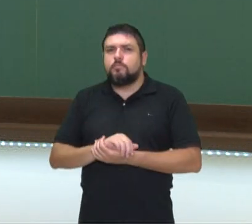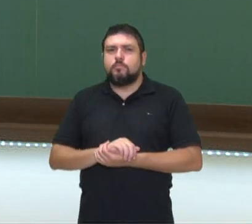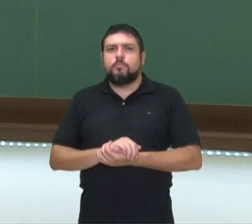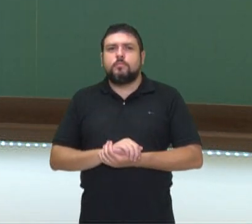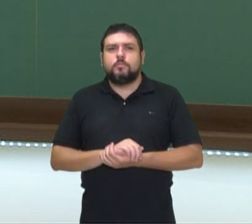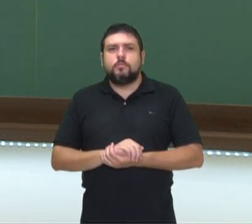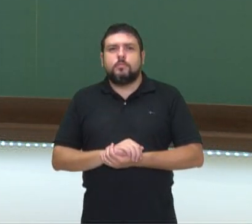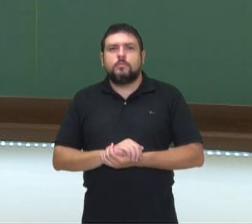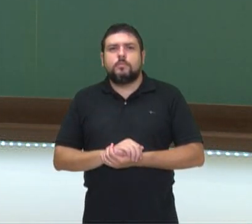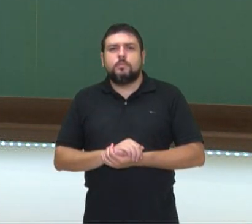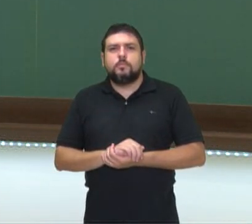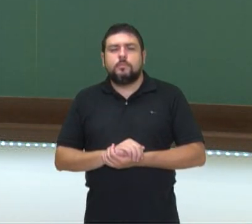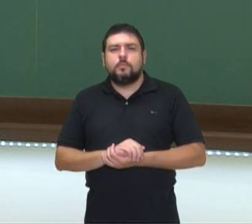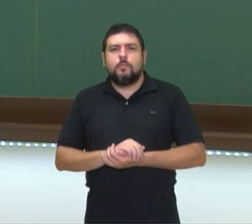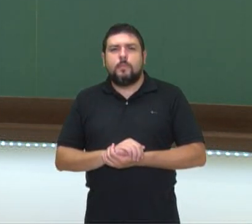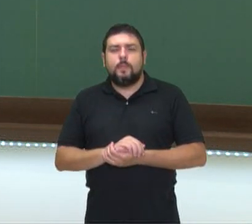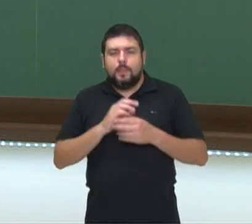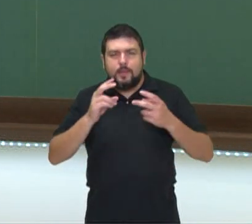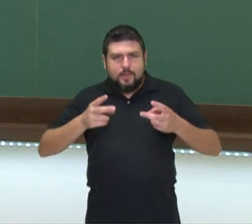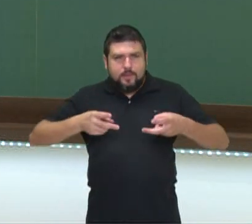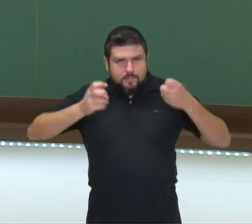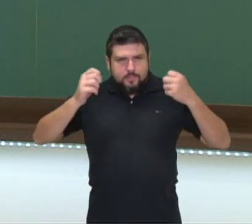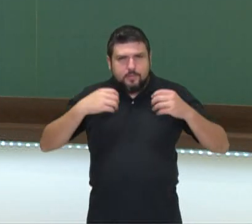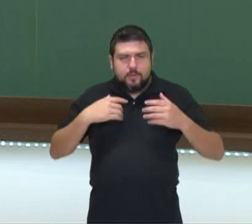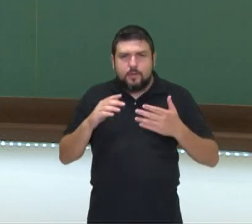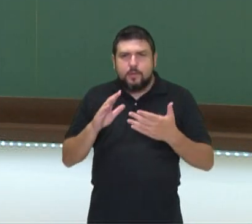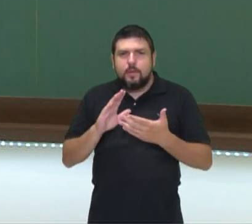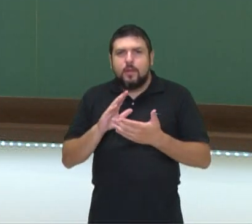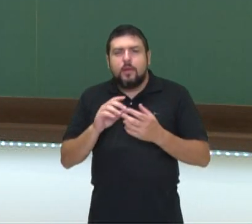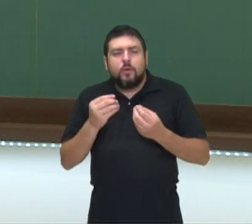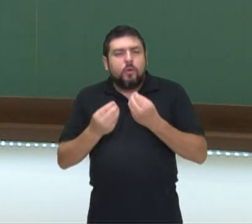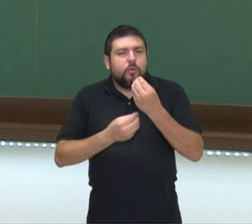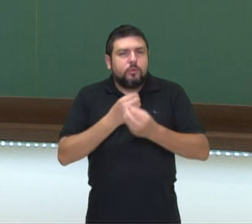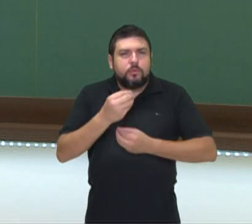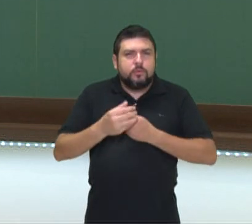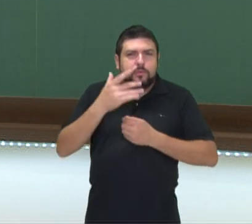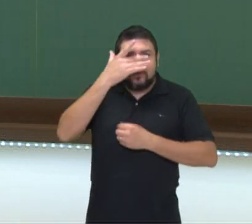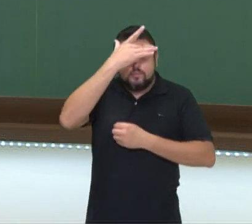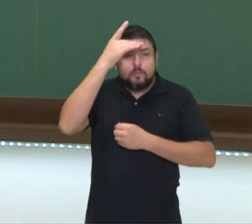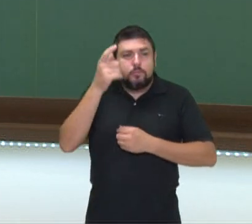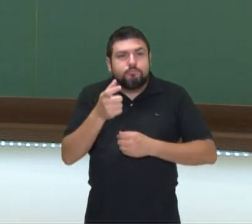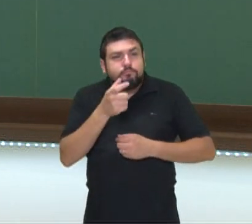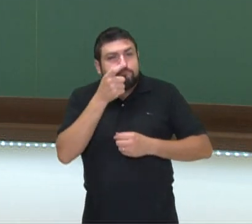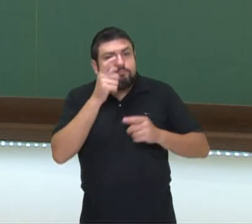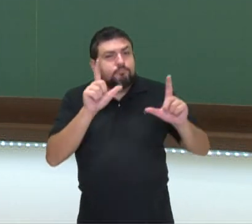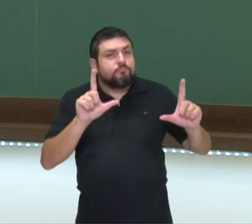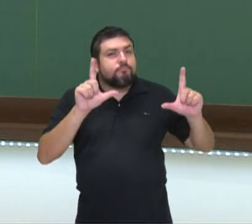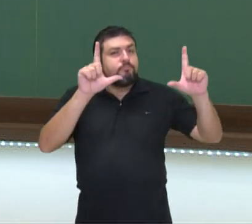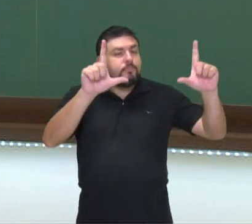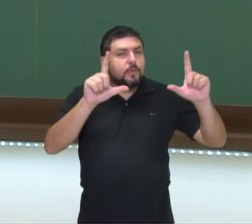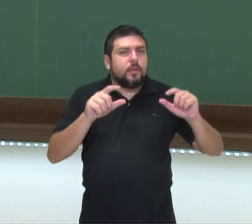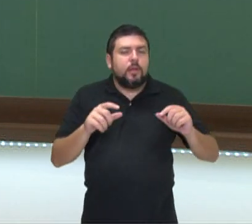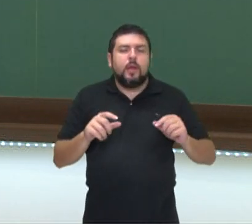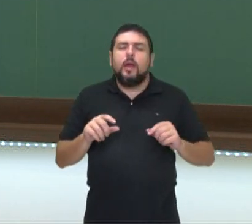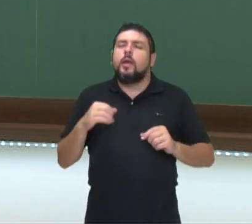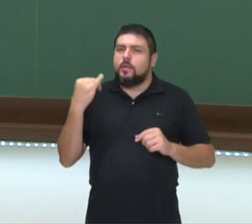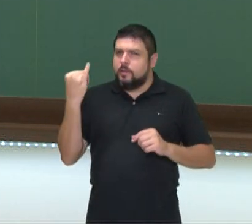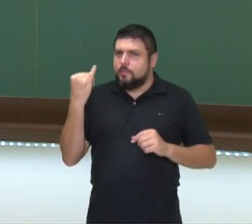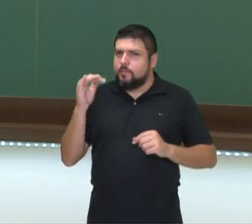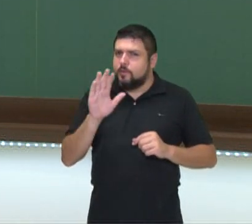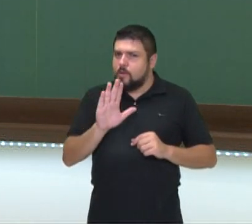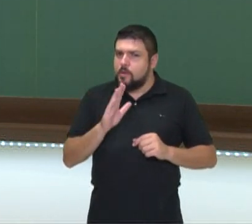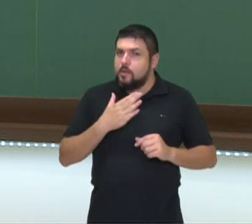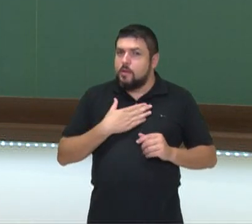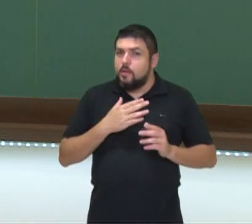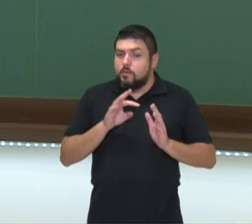algumas caracterizações que as pessoas atribuíram à obra do Georges Seurat, né? Então, preste atenção que isso é importante para a construção